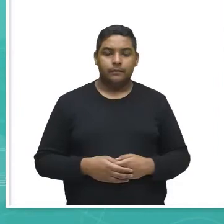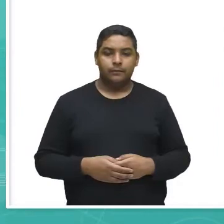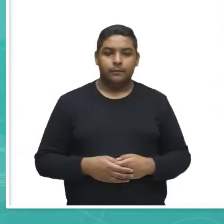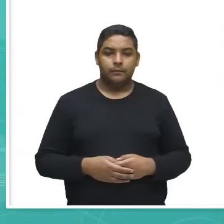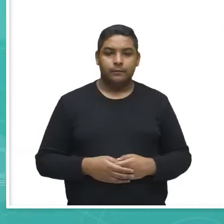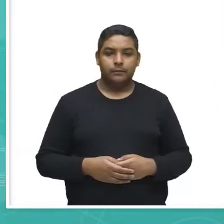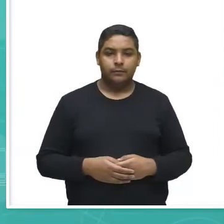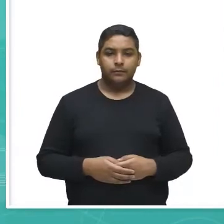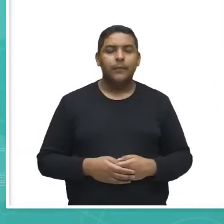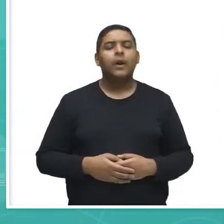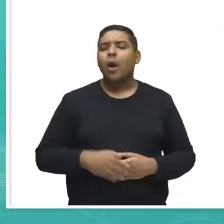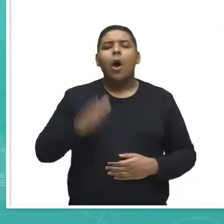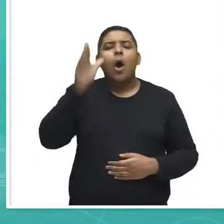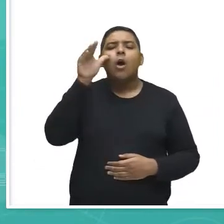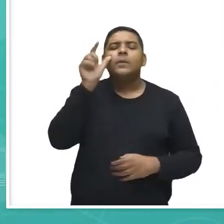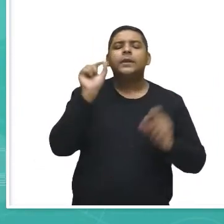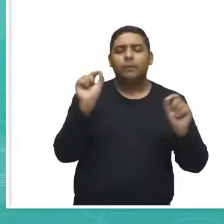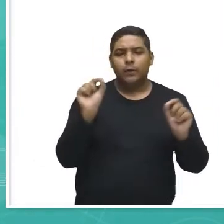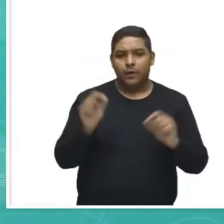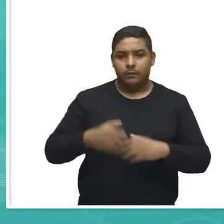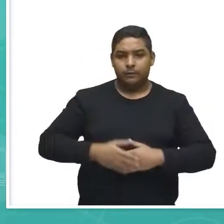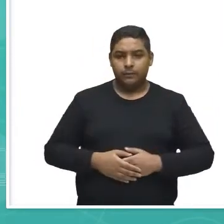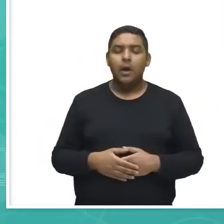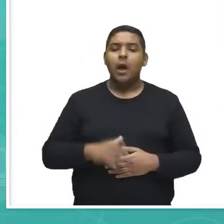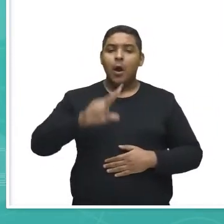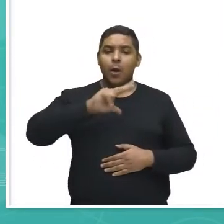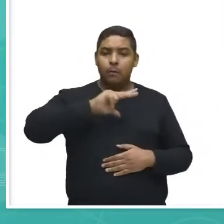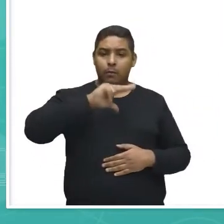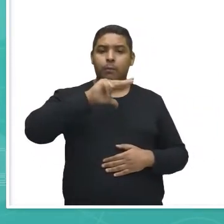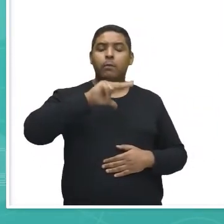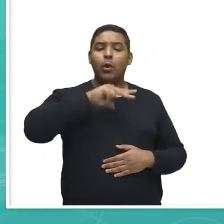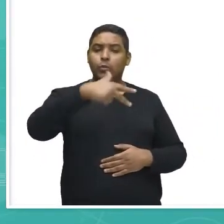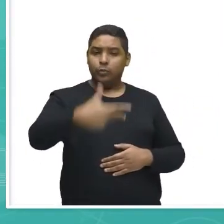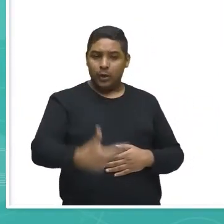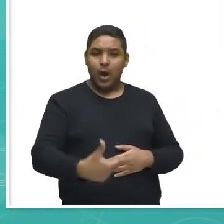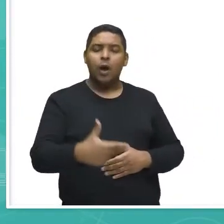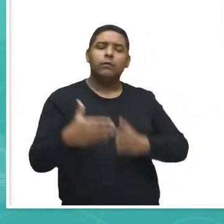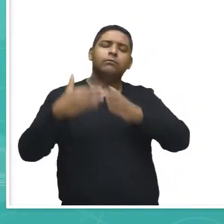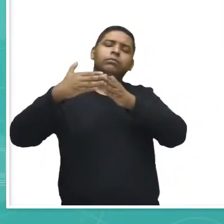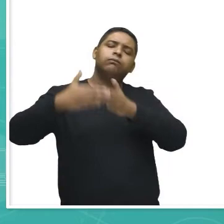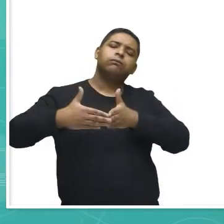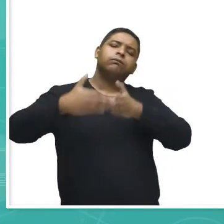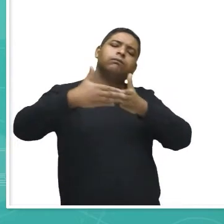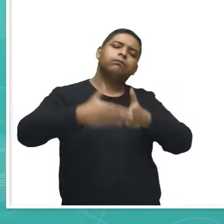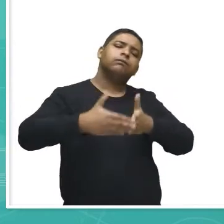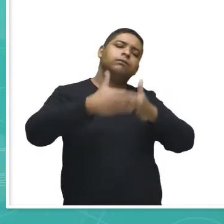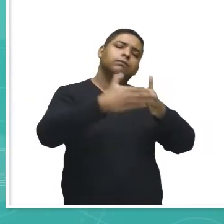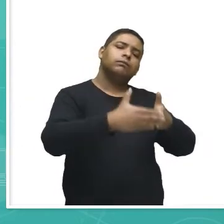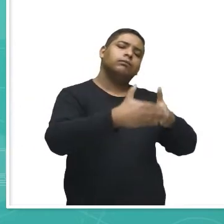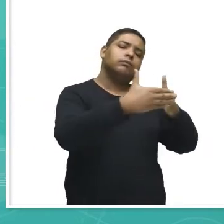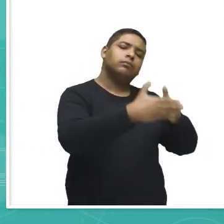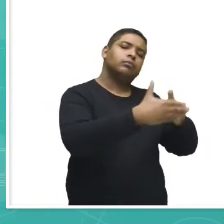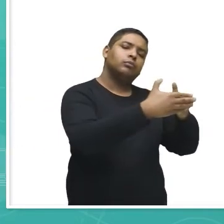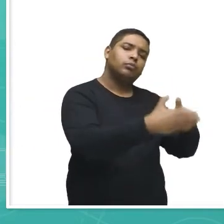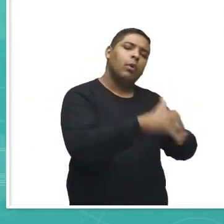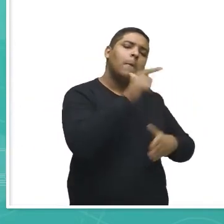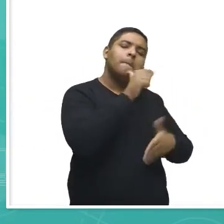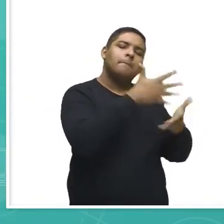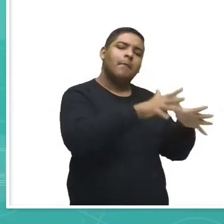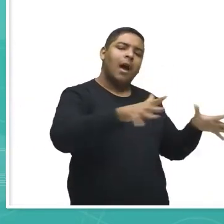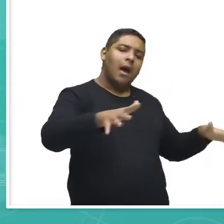Então, a gente observa, né? Portugal, atravessando o Oceano Atlântico, chegando até aqui a América, o